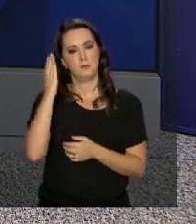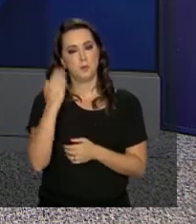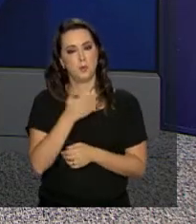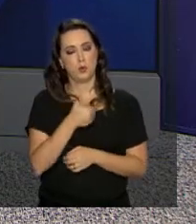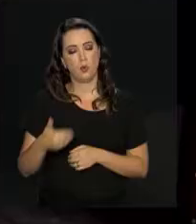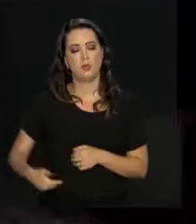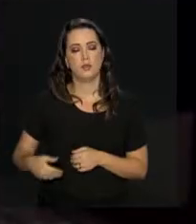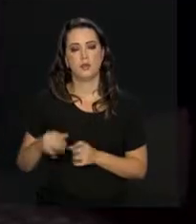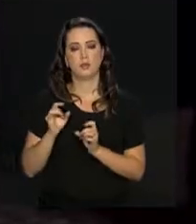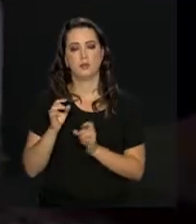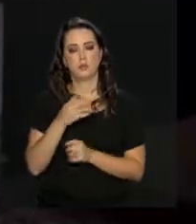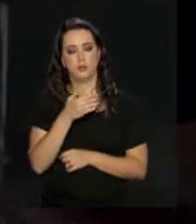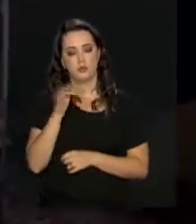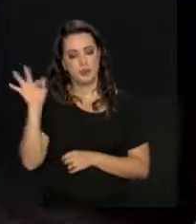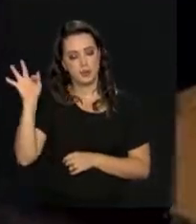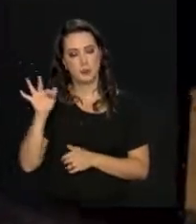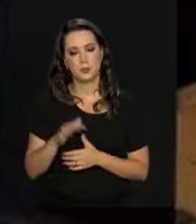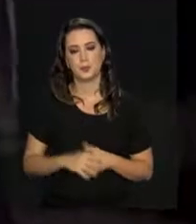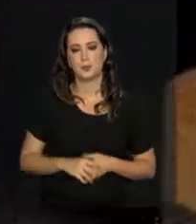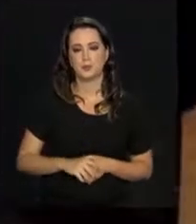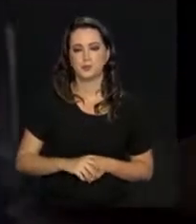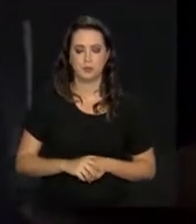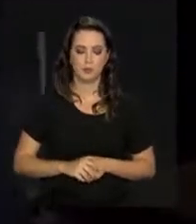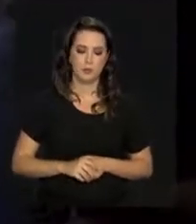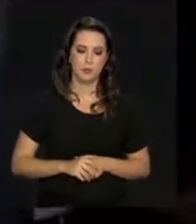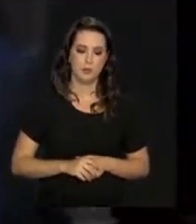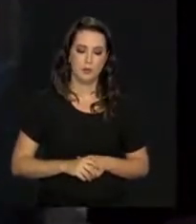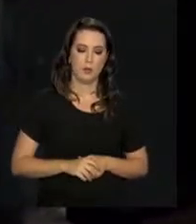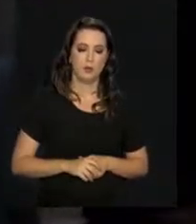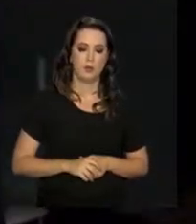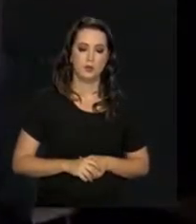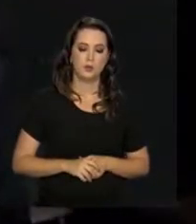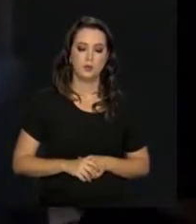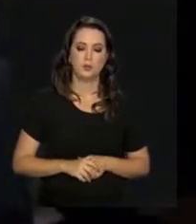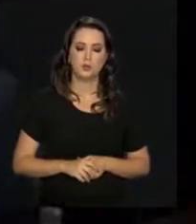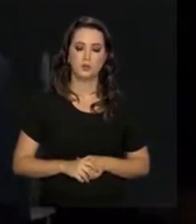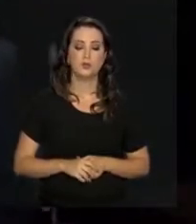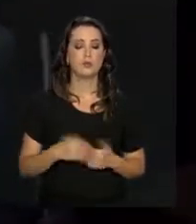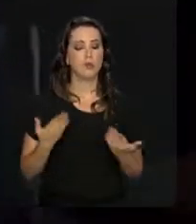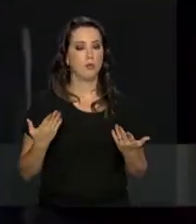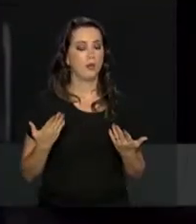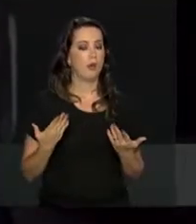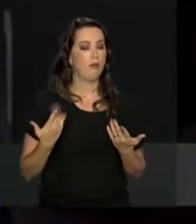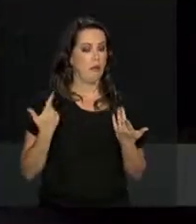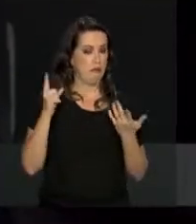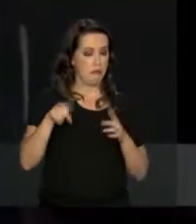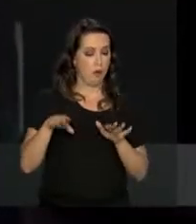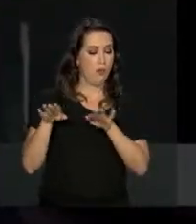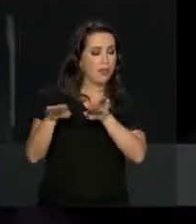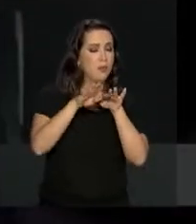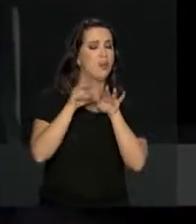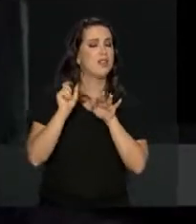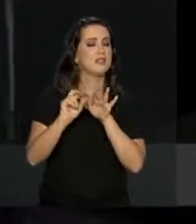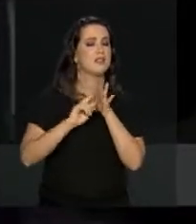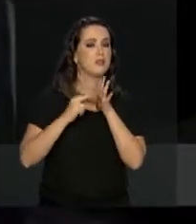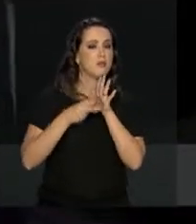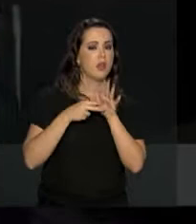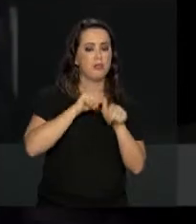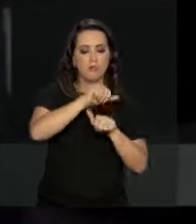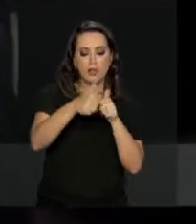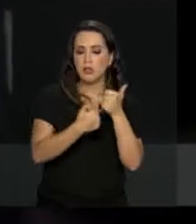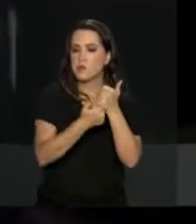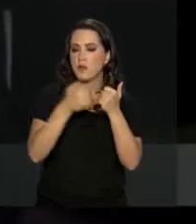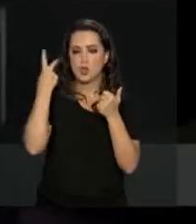federal. O processo democrático exige isso, né? Um processo de transparência, de uma transição tranquila e